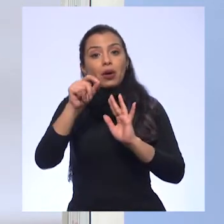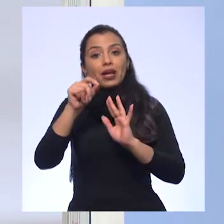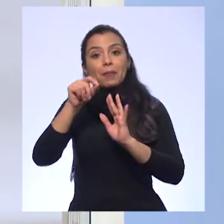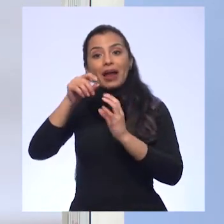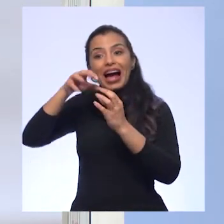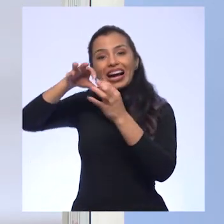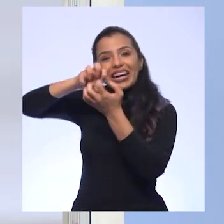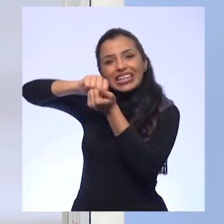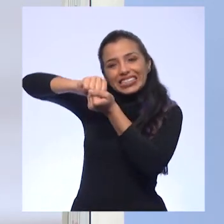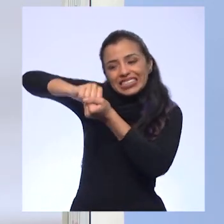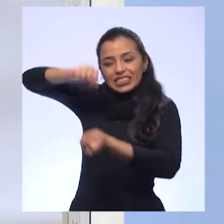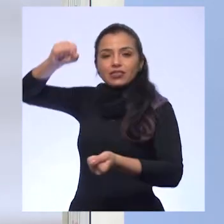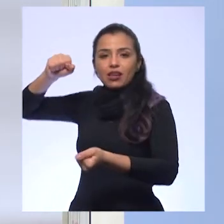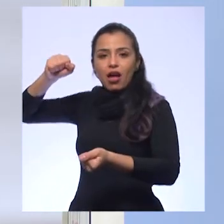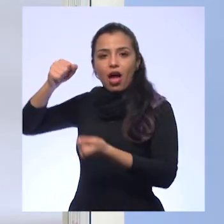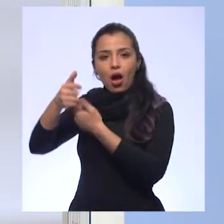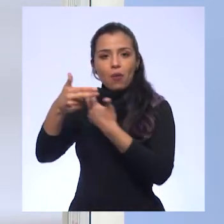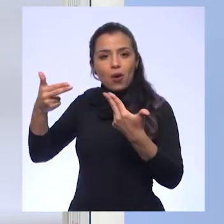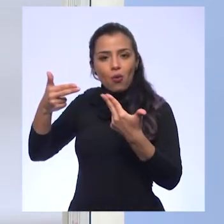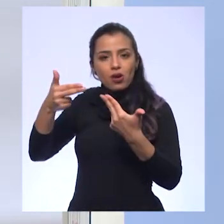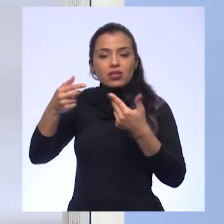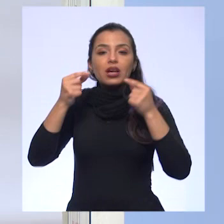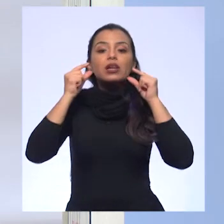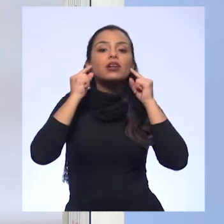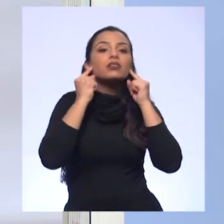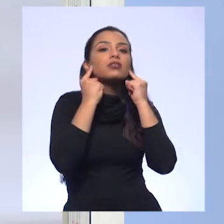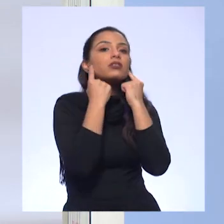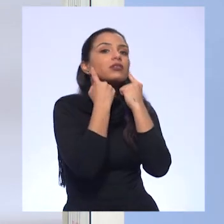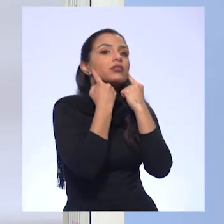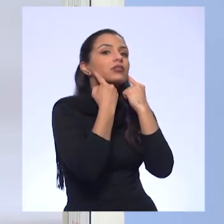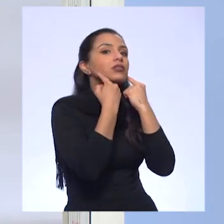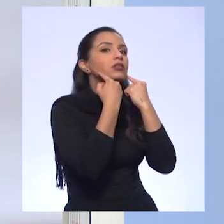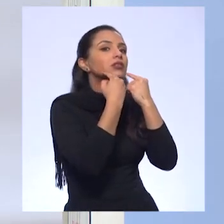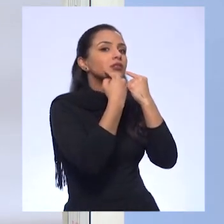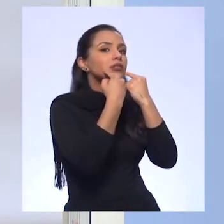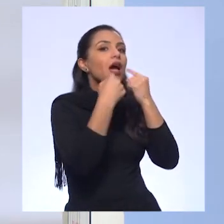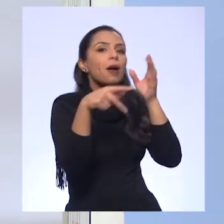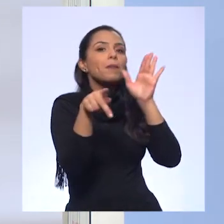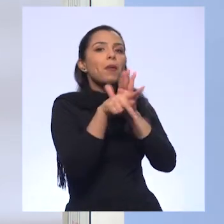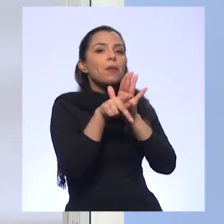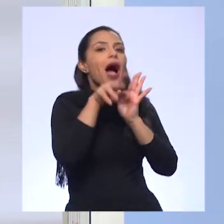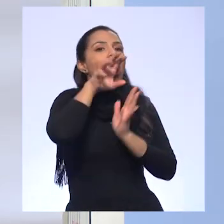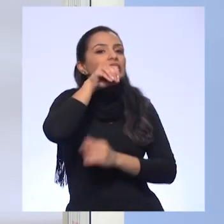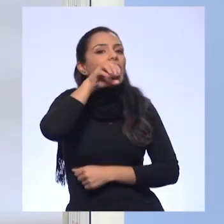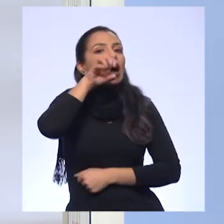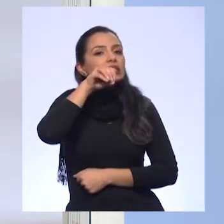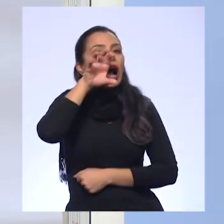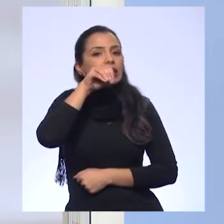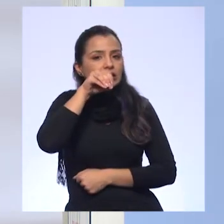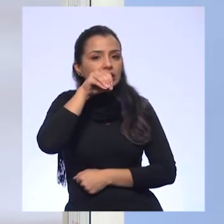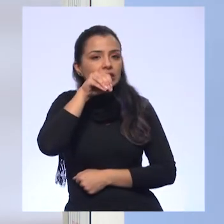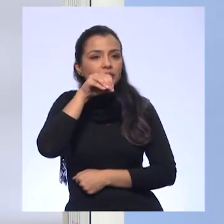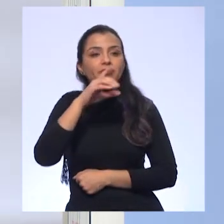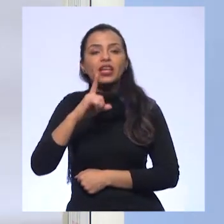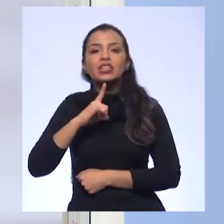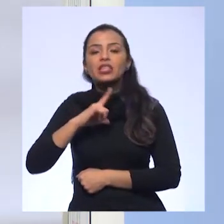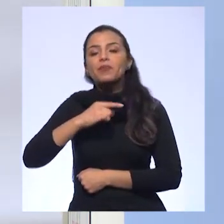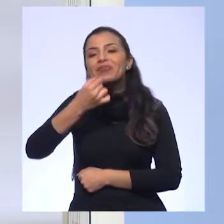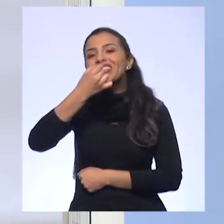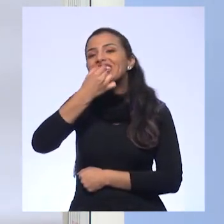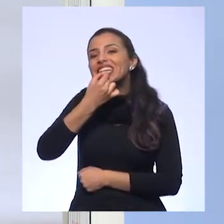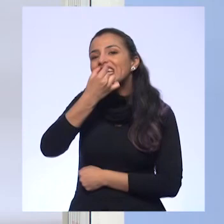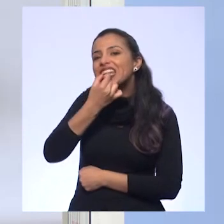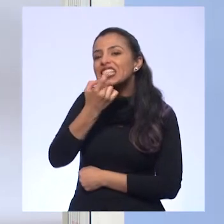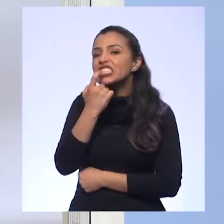para mastigar. Olha a distância que ele tá do músculo, ó. Ele está mais longe lá. E aqui eu tenho uns dentes que são ainda